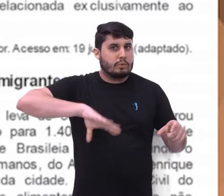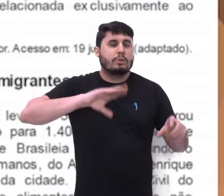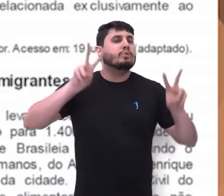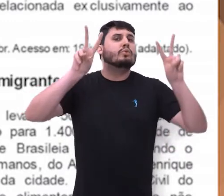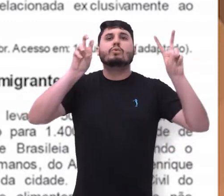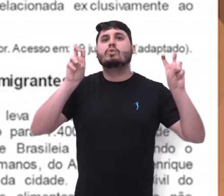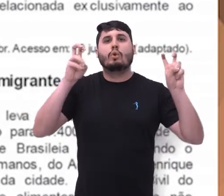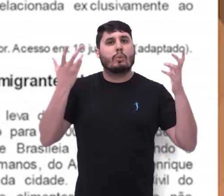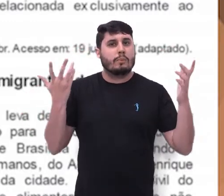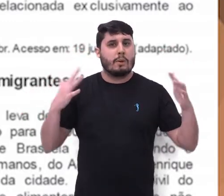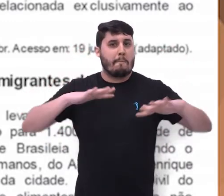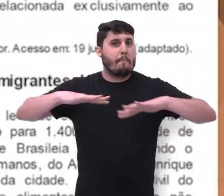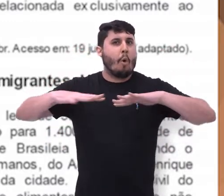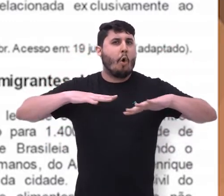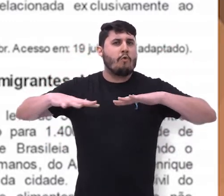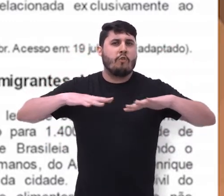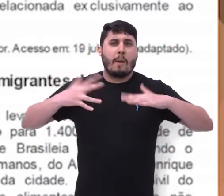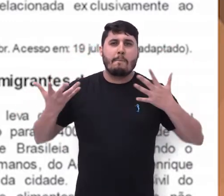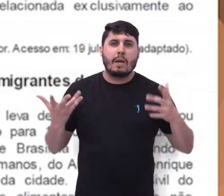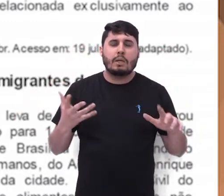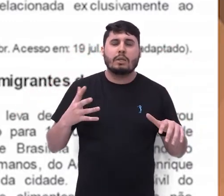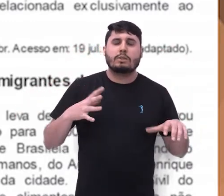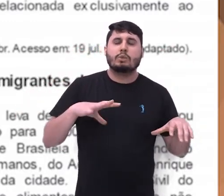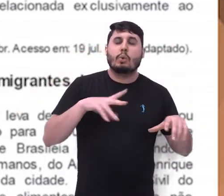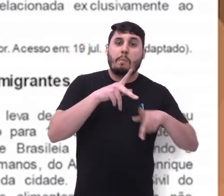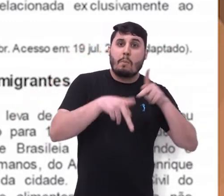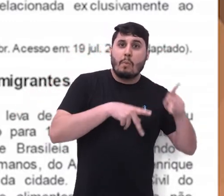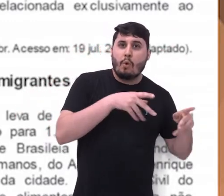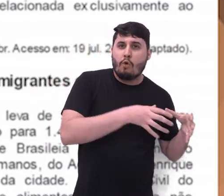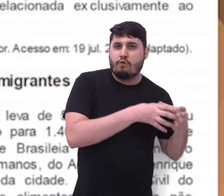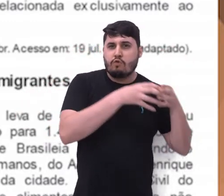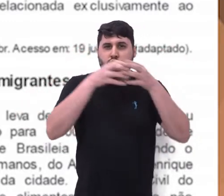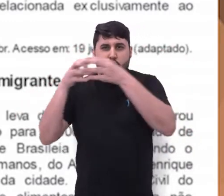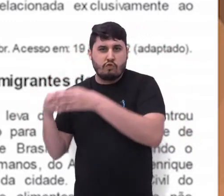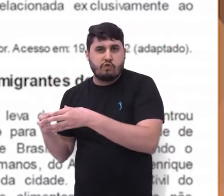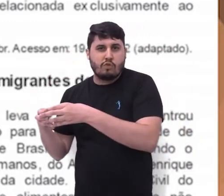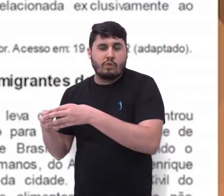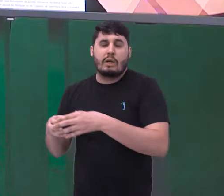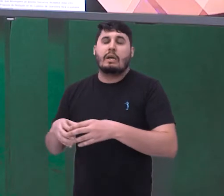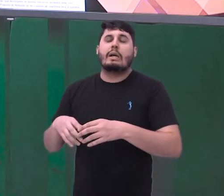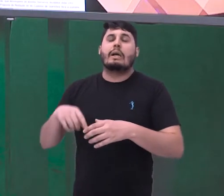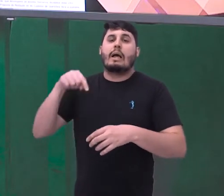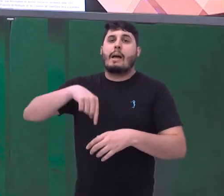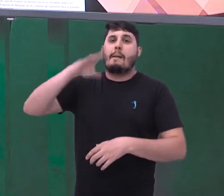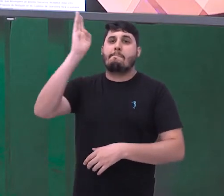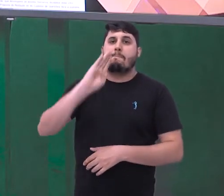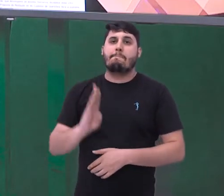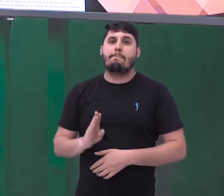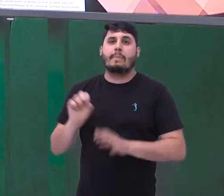o movimento migratório e migratório para o Brasil no século XXI.